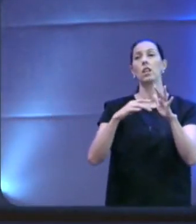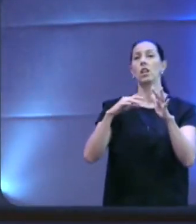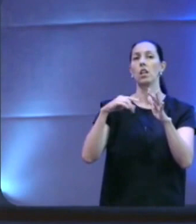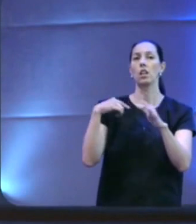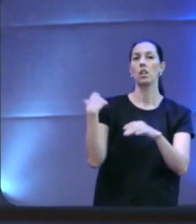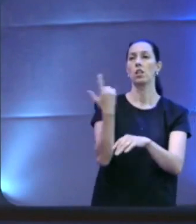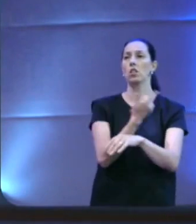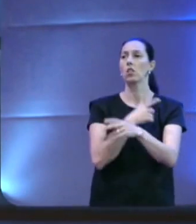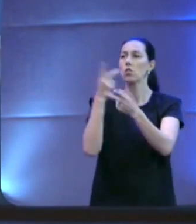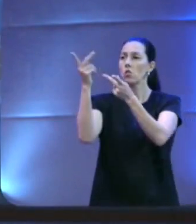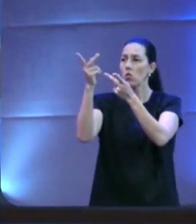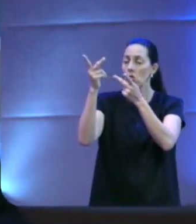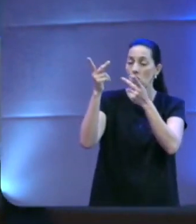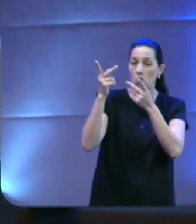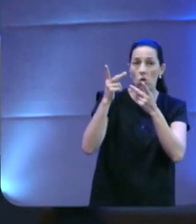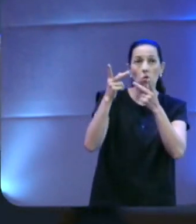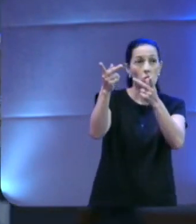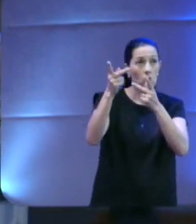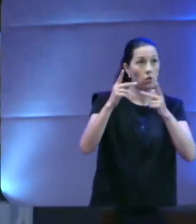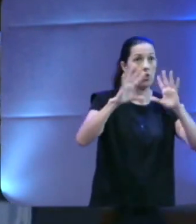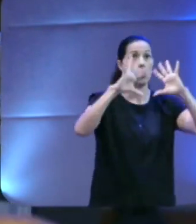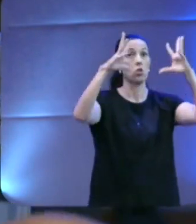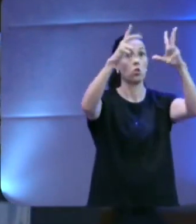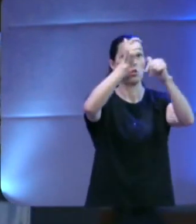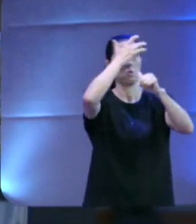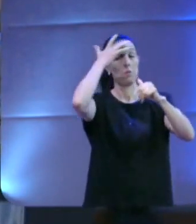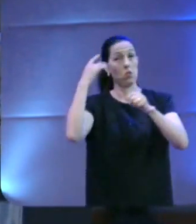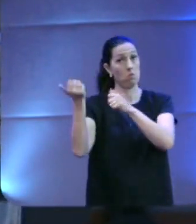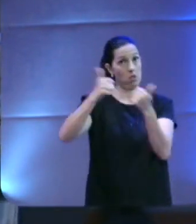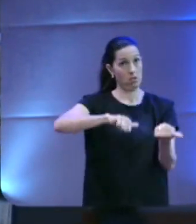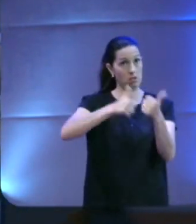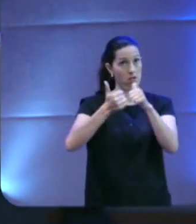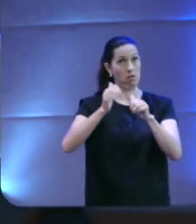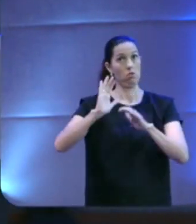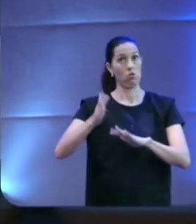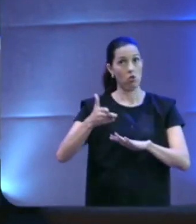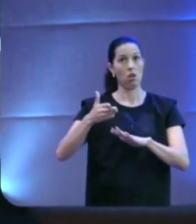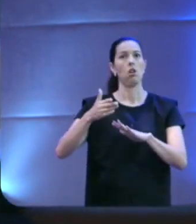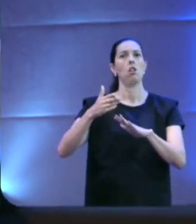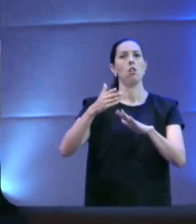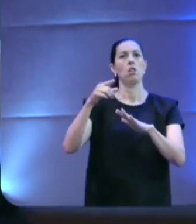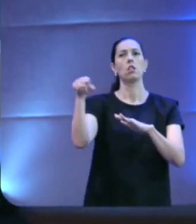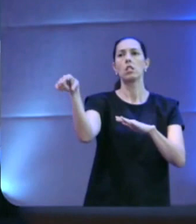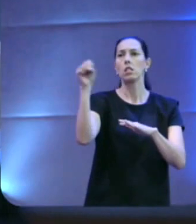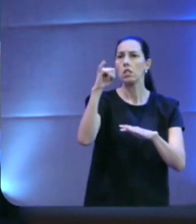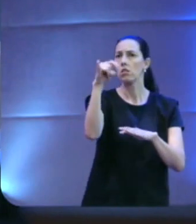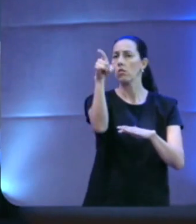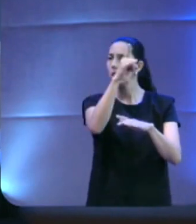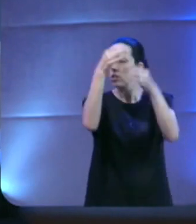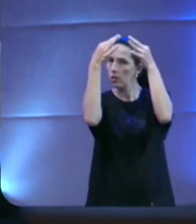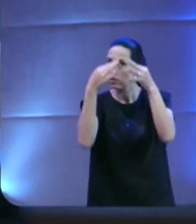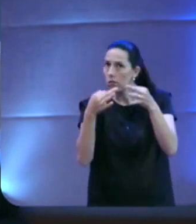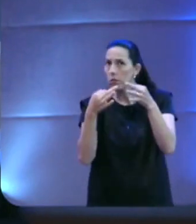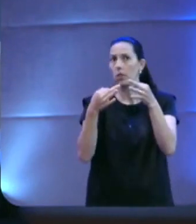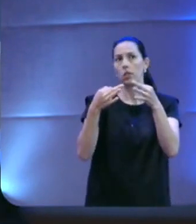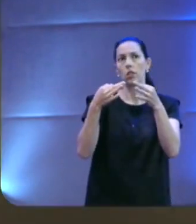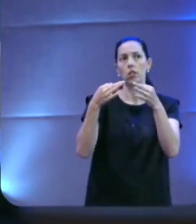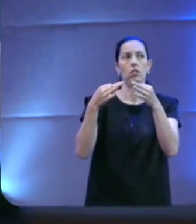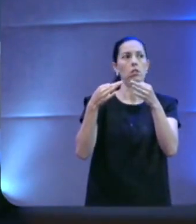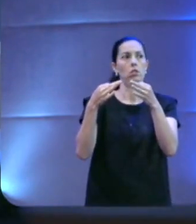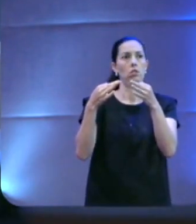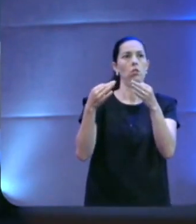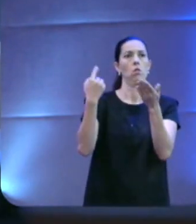já foram batizados e que estão em comunhão com a sua igreja. Mesmo que você venha de um outro estado, de uma outra igreja, nós te convidamos